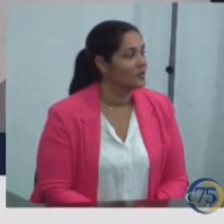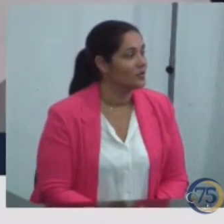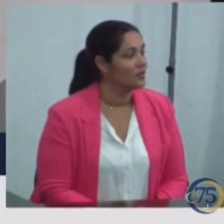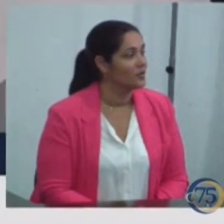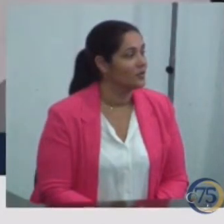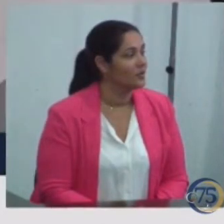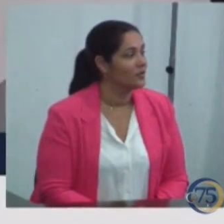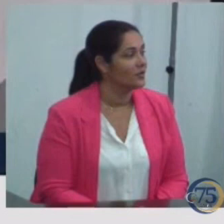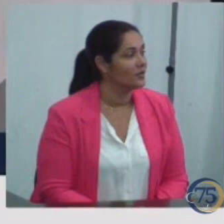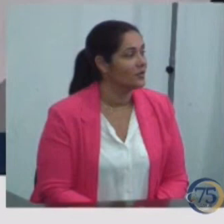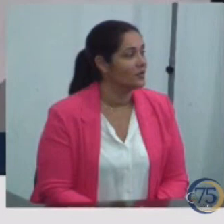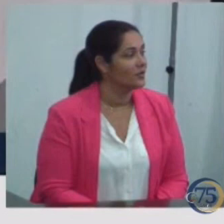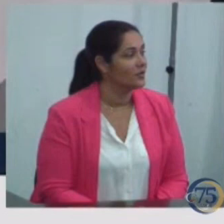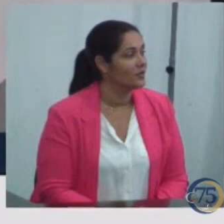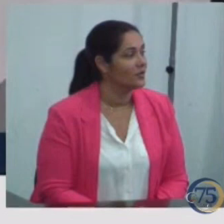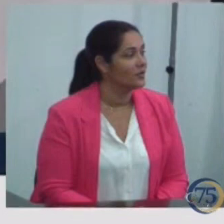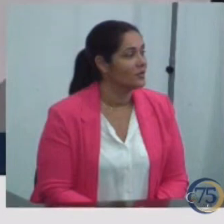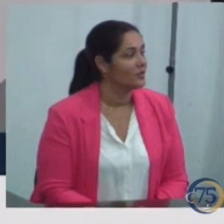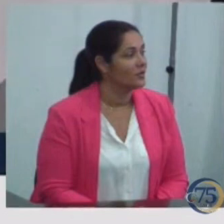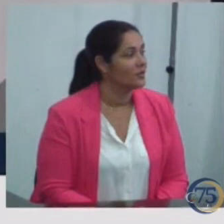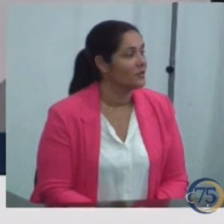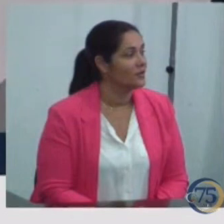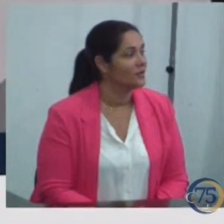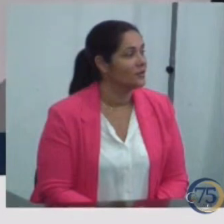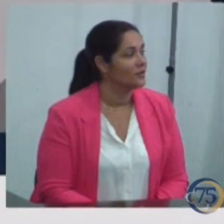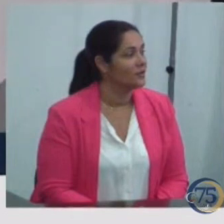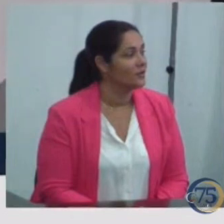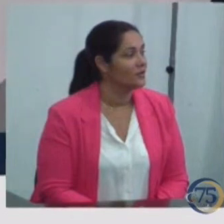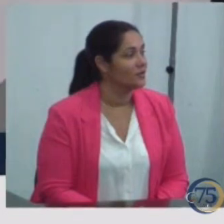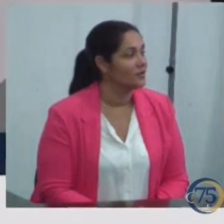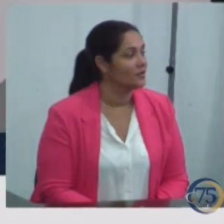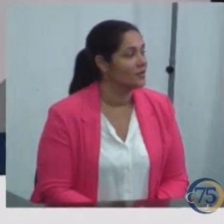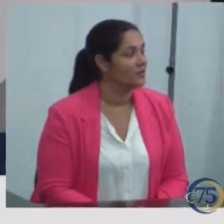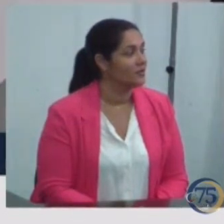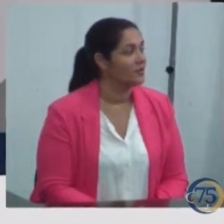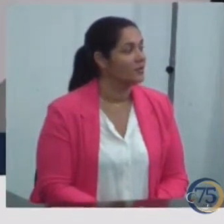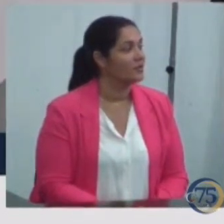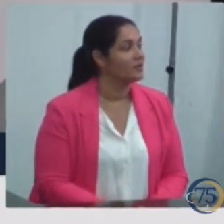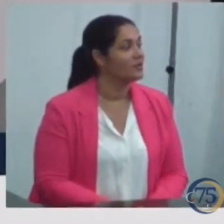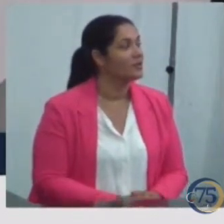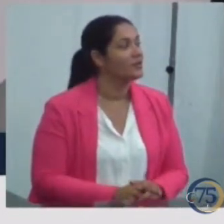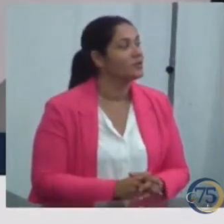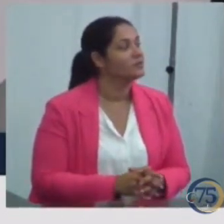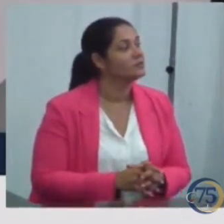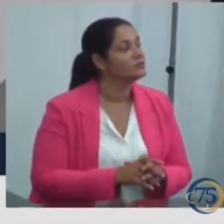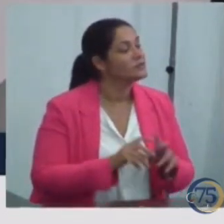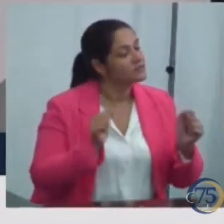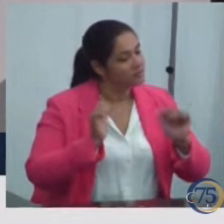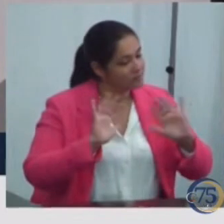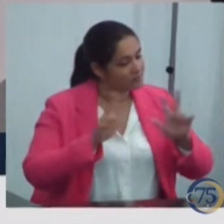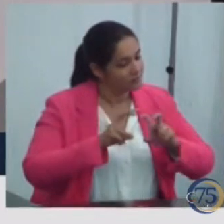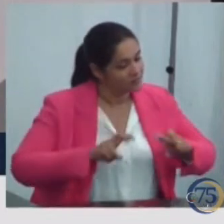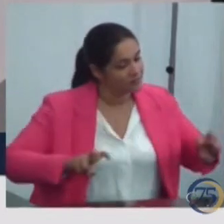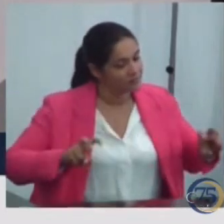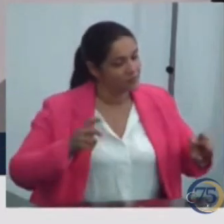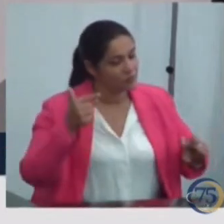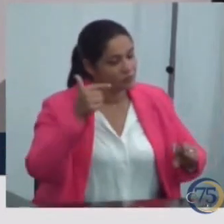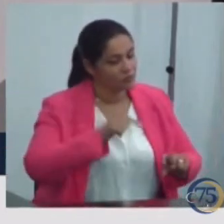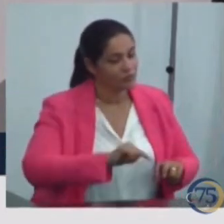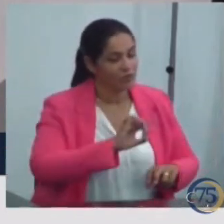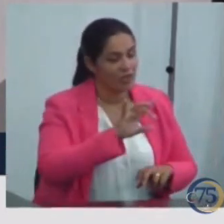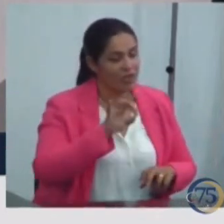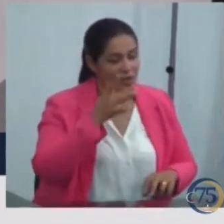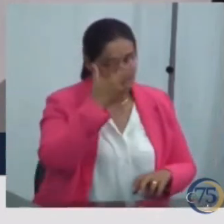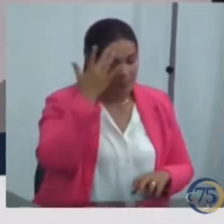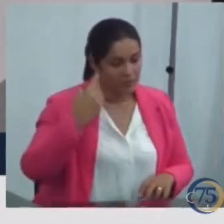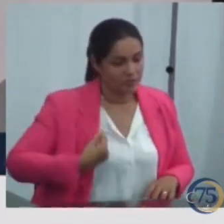vereadores aprovaram por unanimidade o projeto de lei de autoria do vereador Osmair Ferrari que passa a denominar a Rua